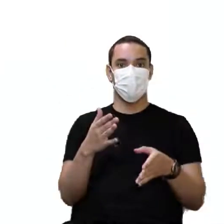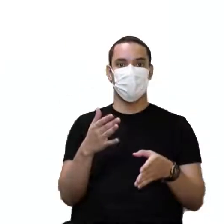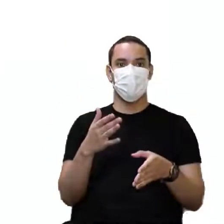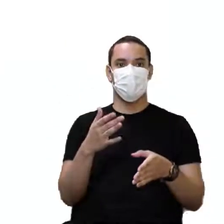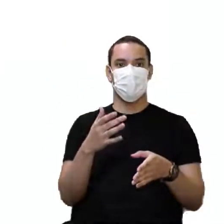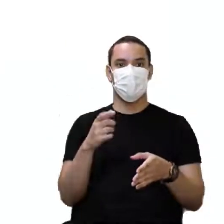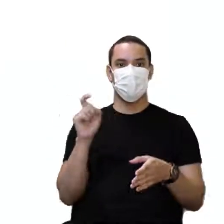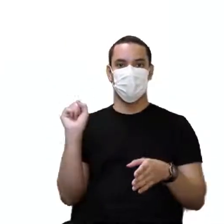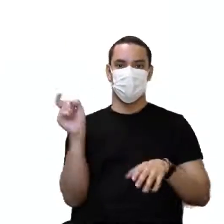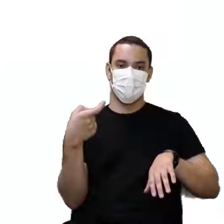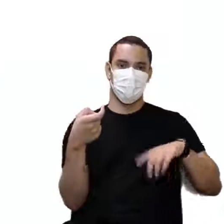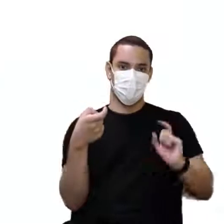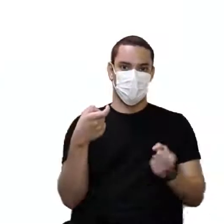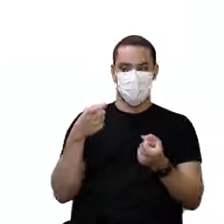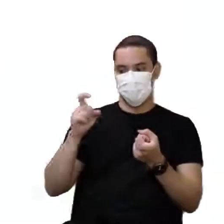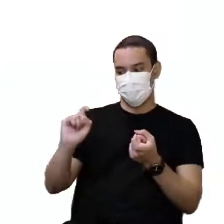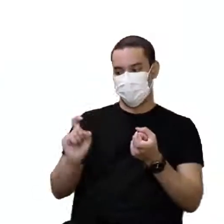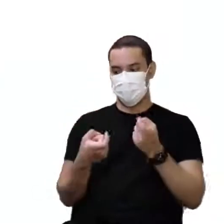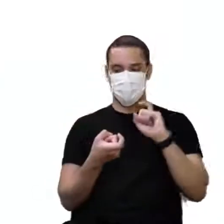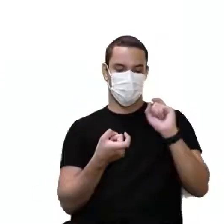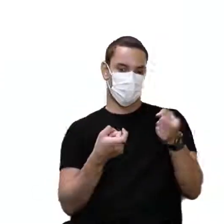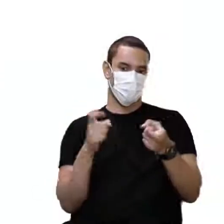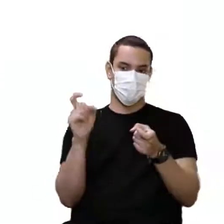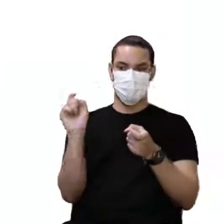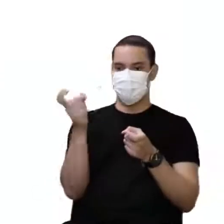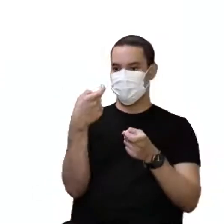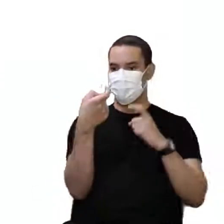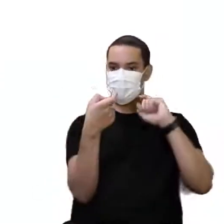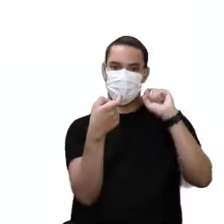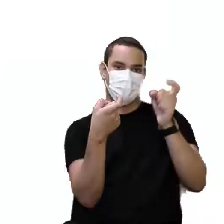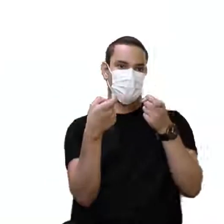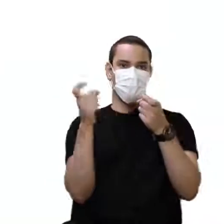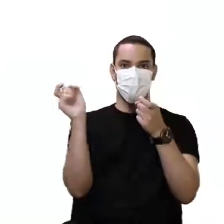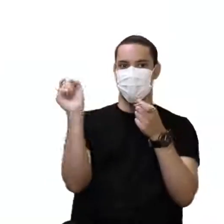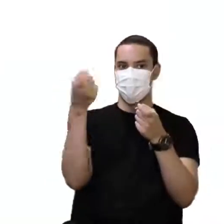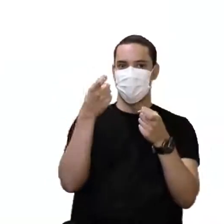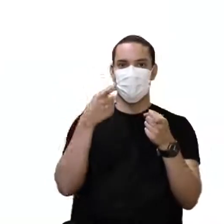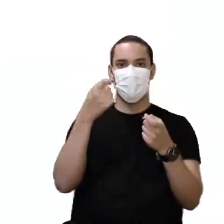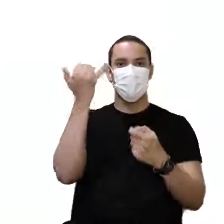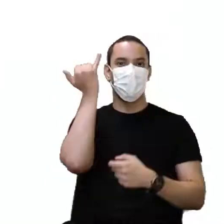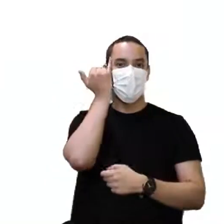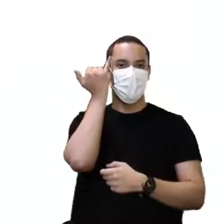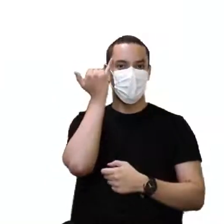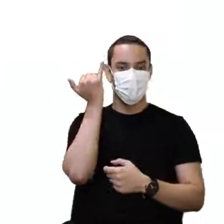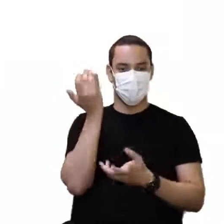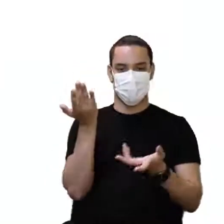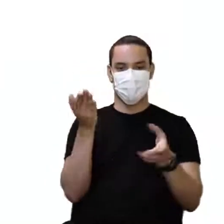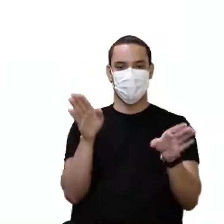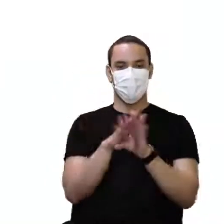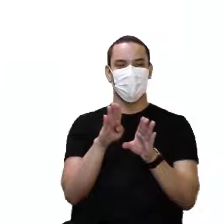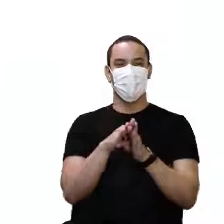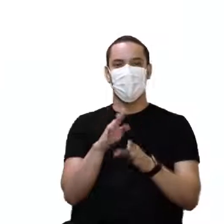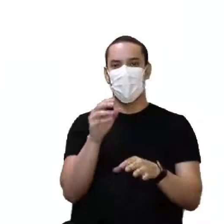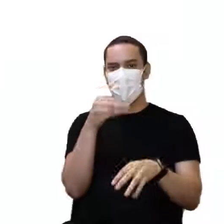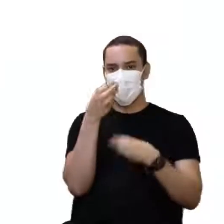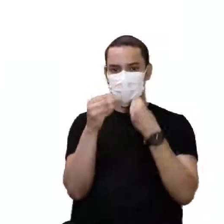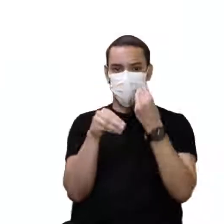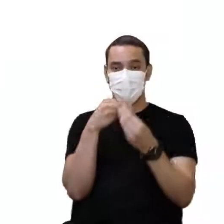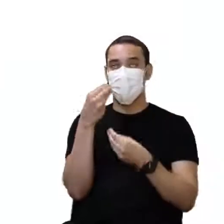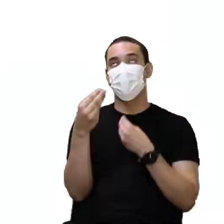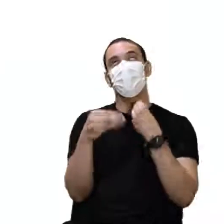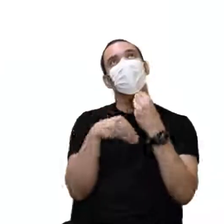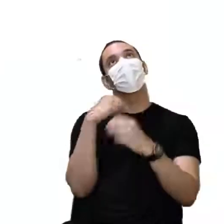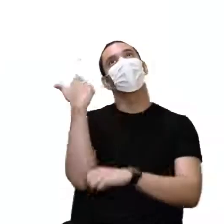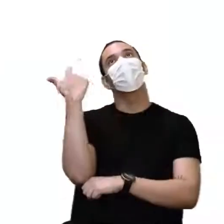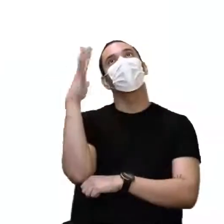preguiça, tadinha. Elas ficam lá em cima das árvores, né? Comendo